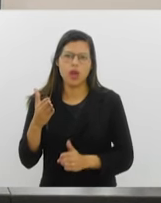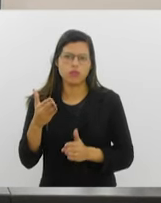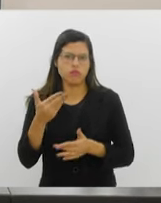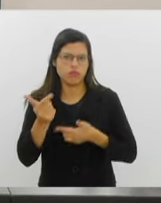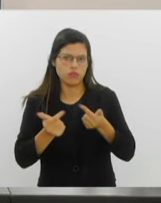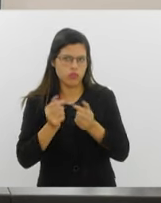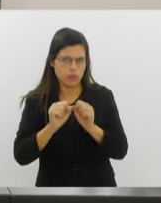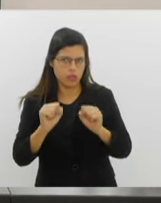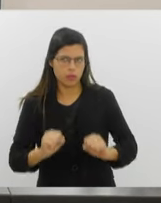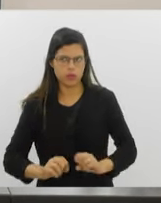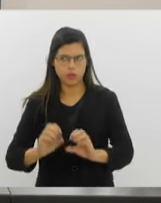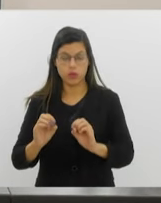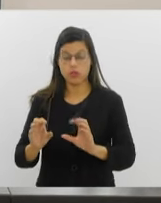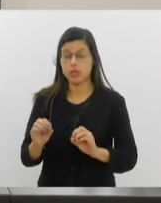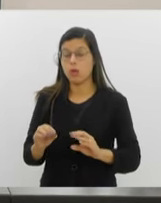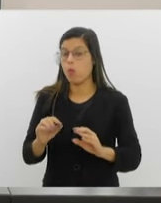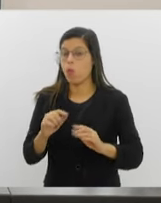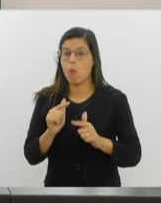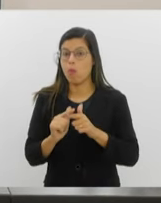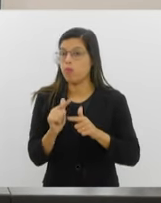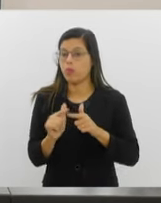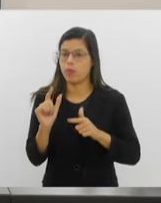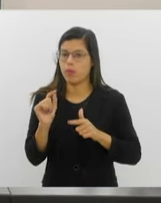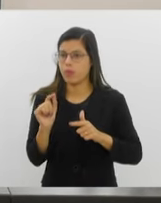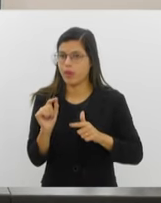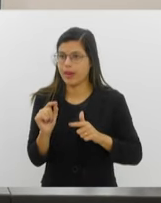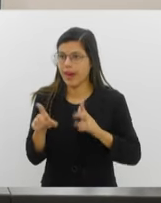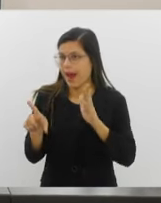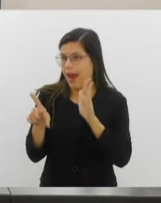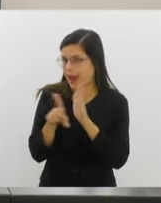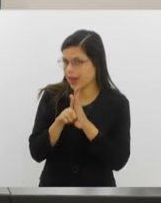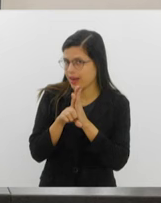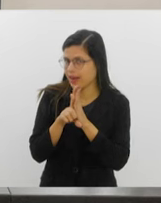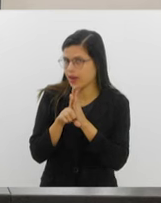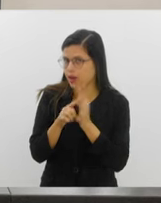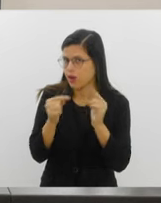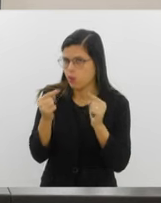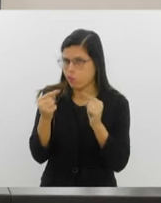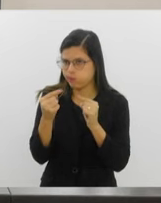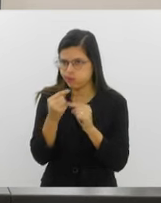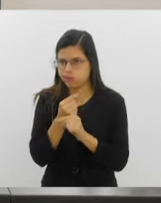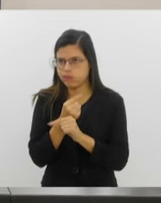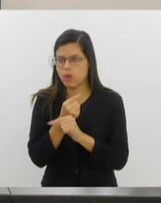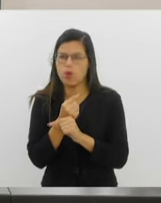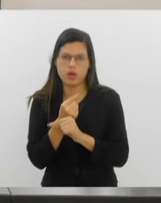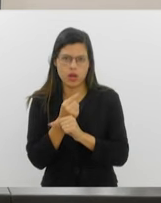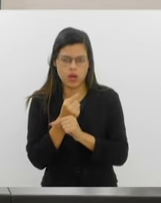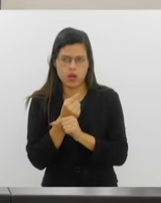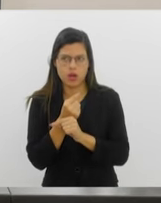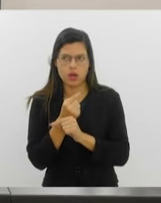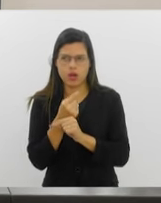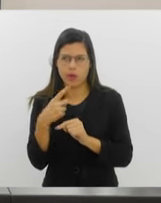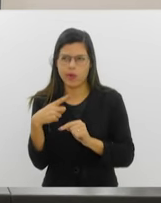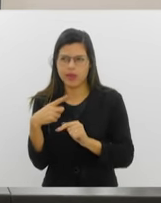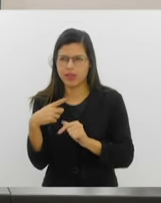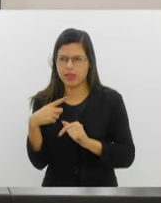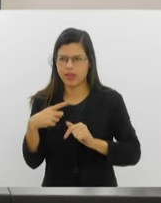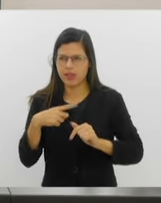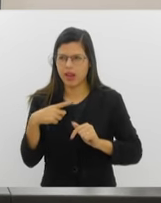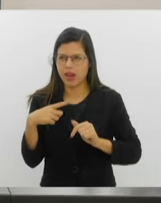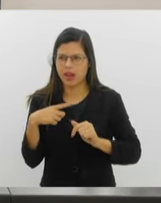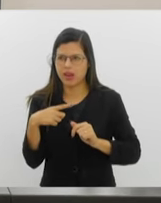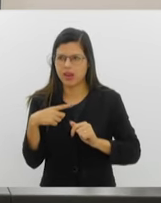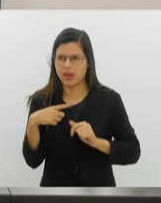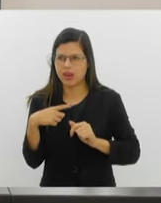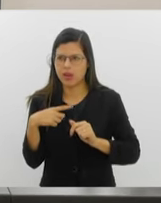acho que o grande ponto de inflexão aqui é se a lei contraria o que está disposto, salvo engano, não